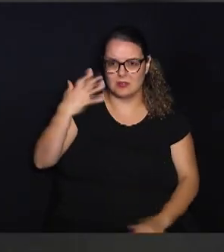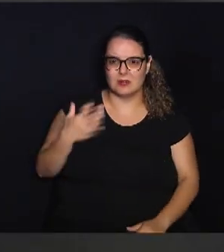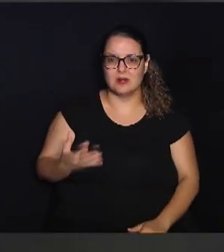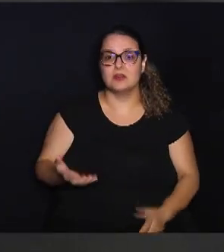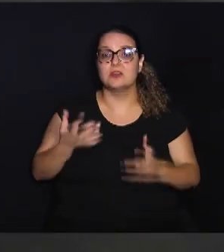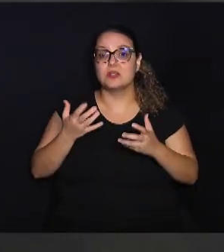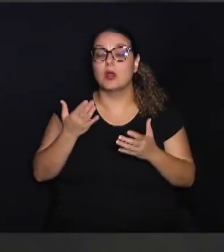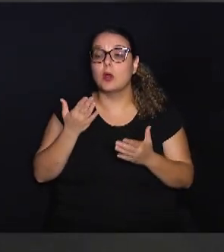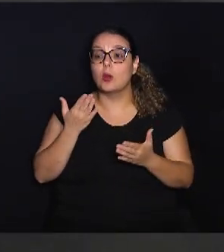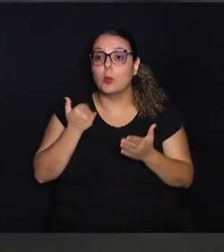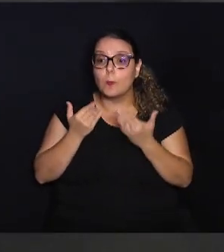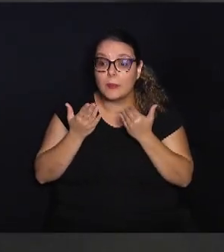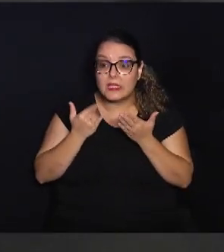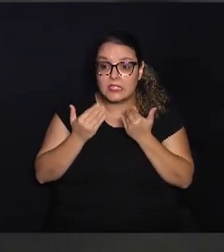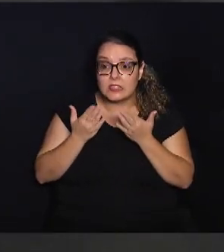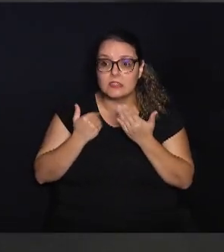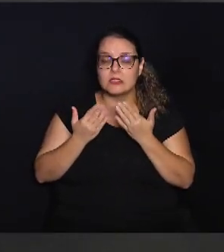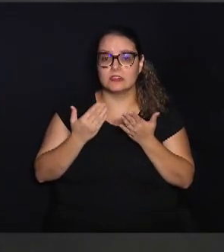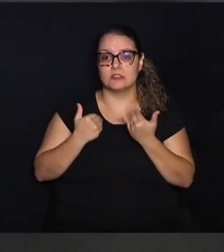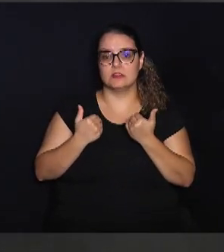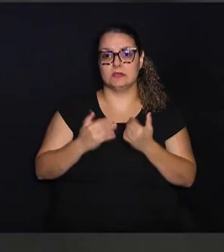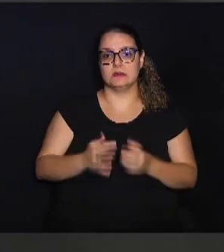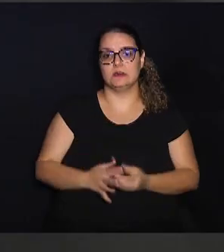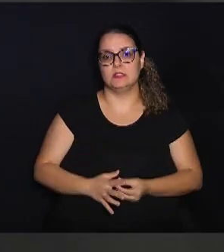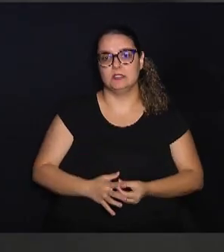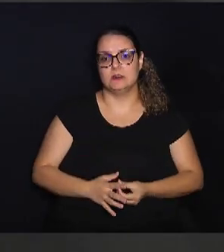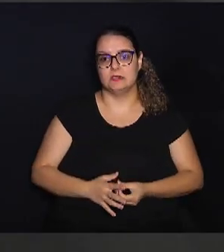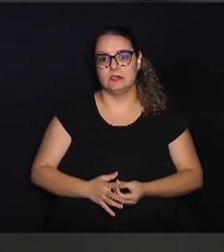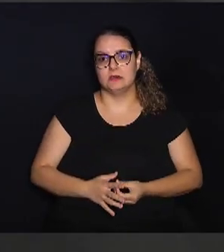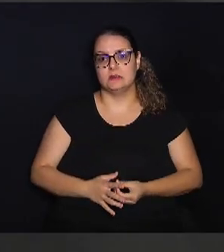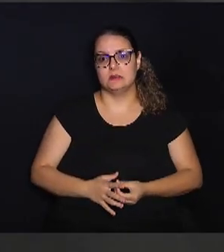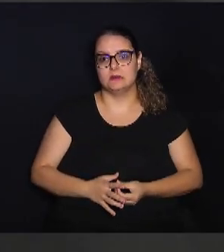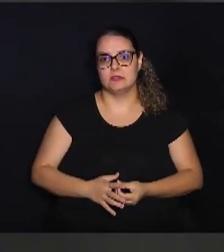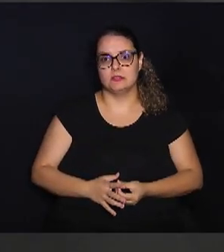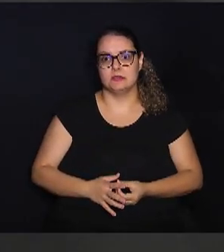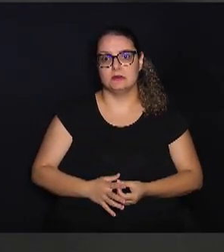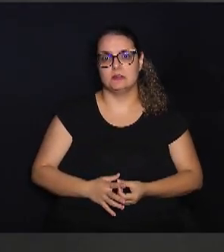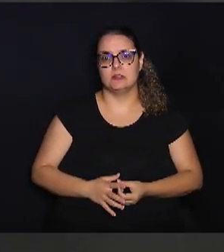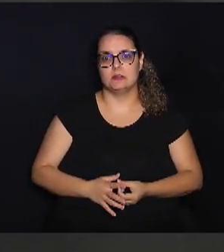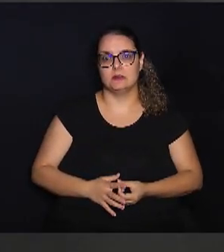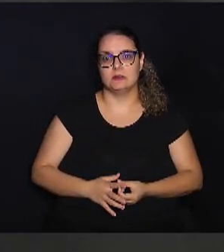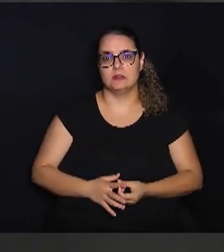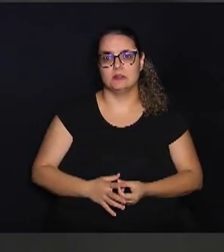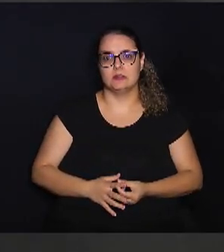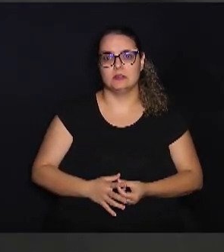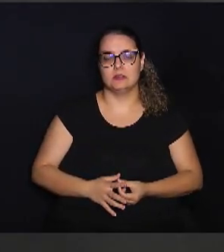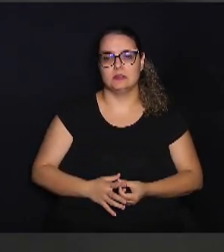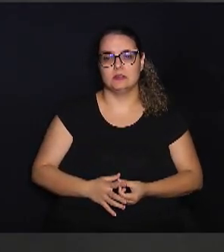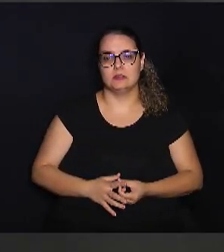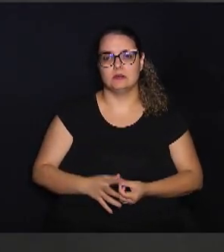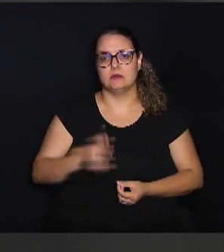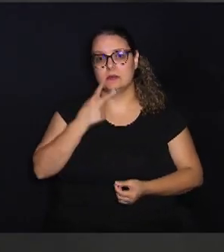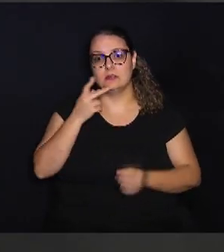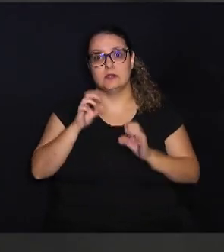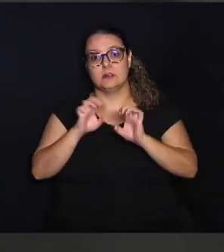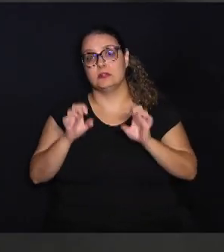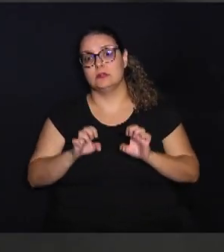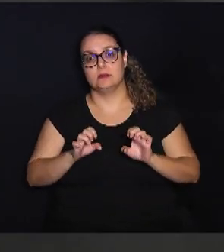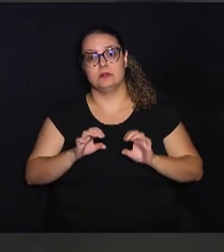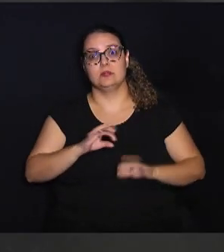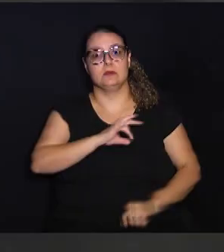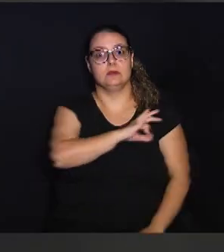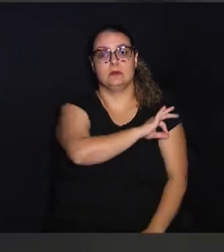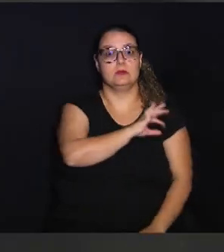comida. Né? Então, eu estou falando aqui de estruturar a prefeitura, de planejamento de